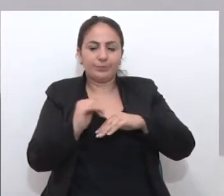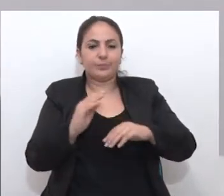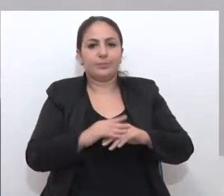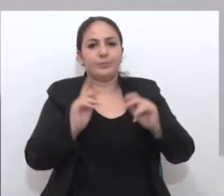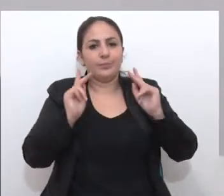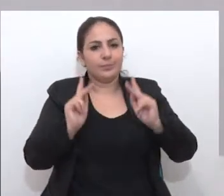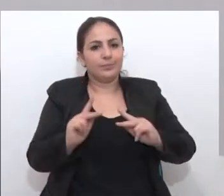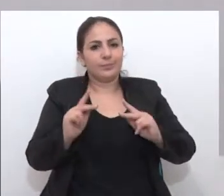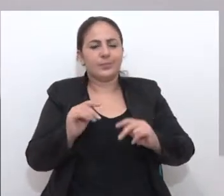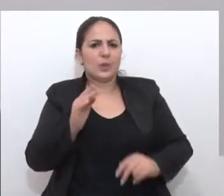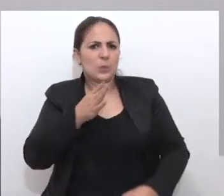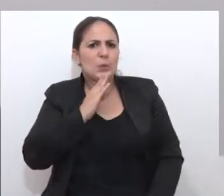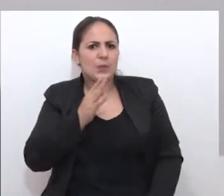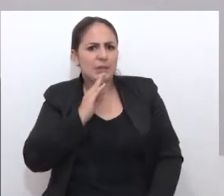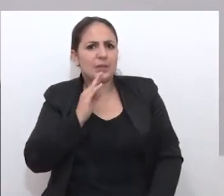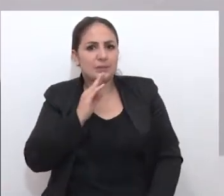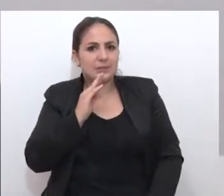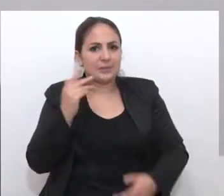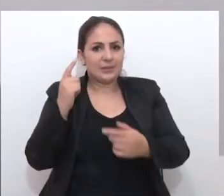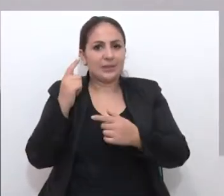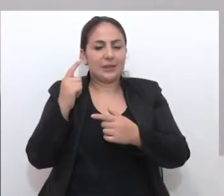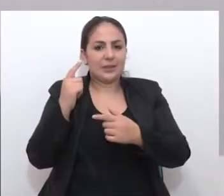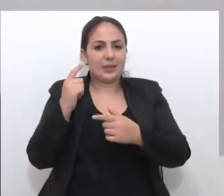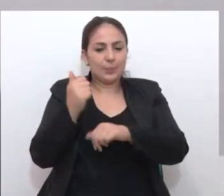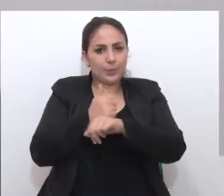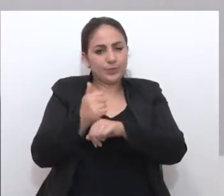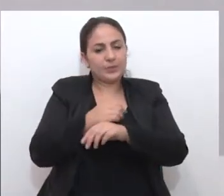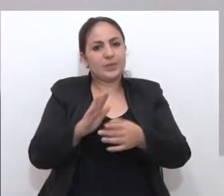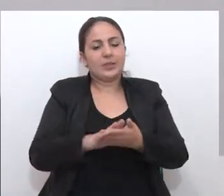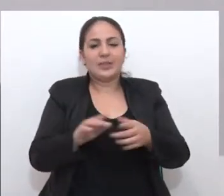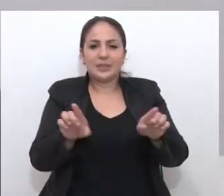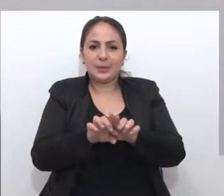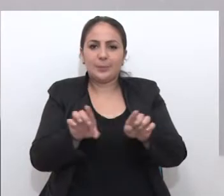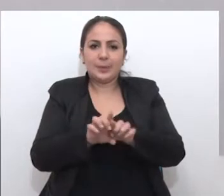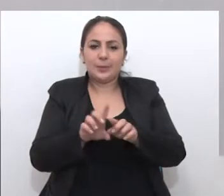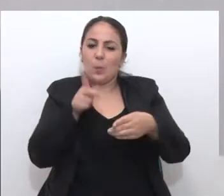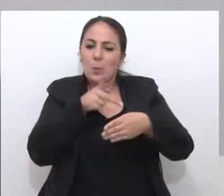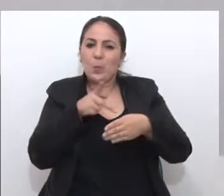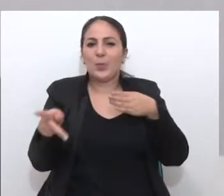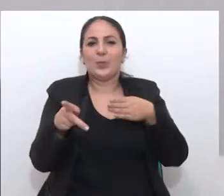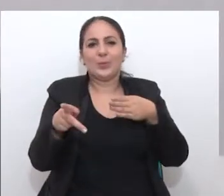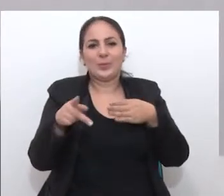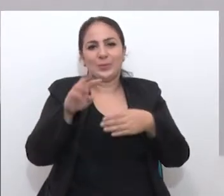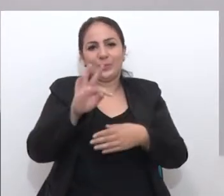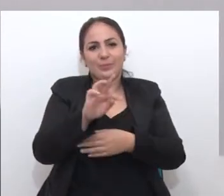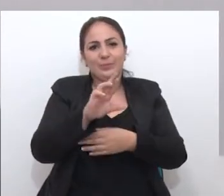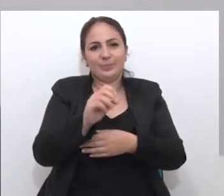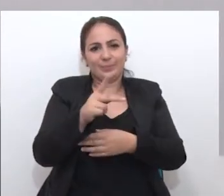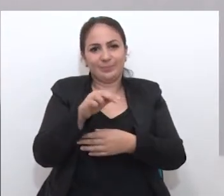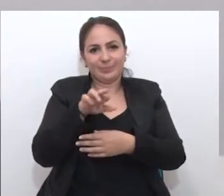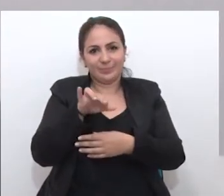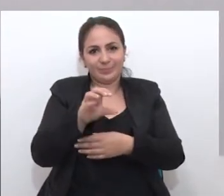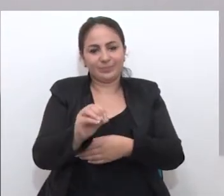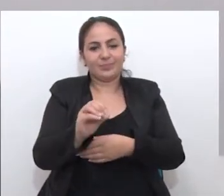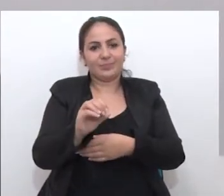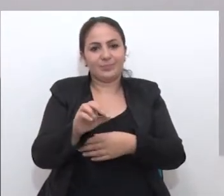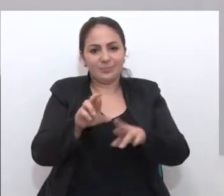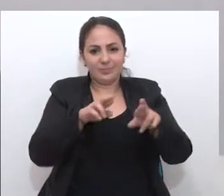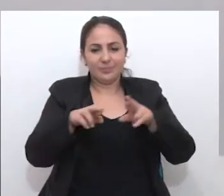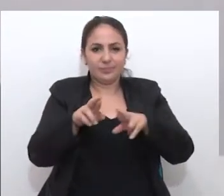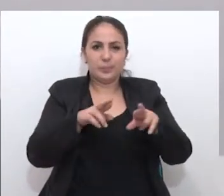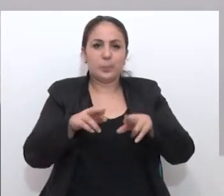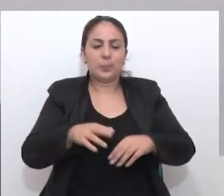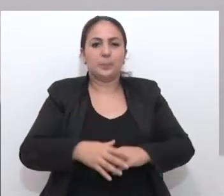querida, né, uma pessoa conhecedora da lida e um autêntico e nato tropeiro, né, que foi